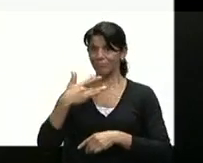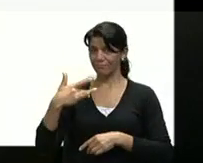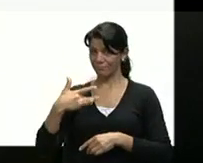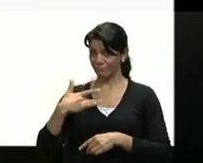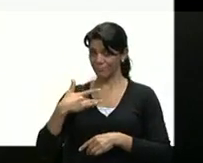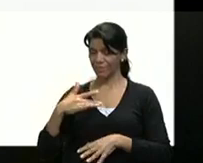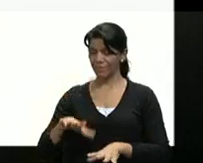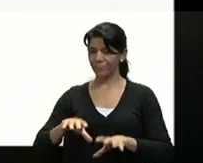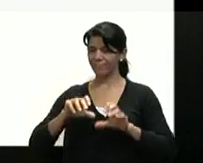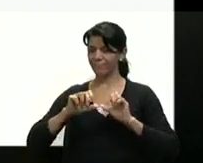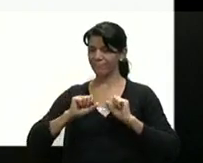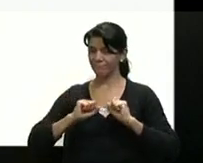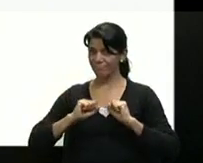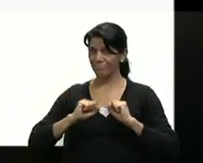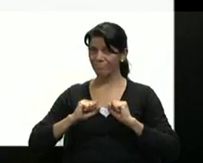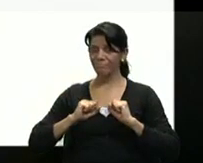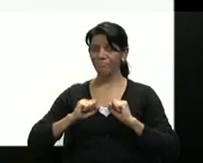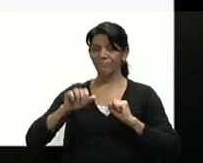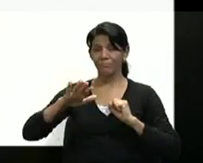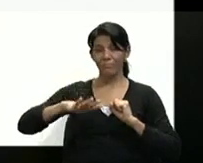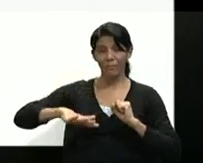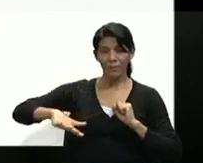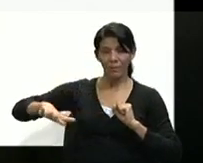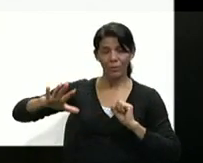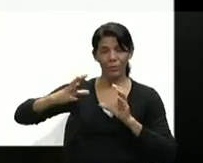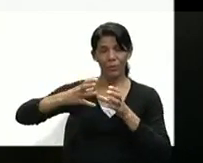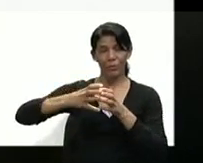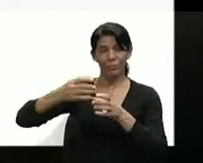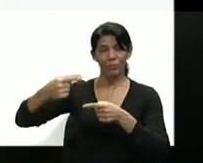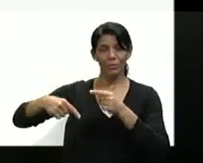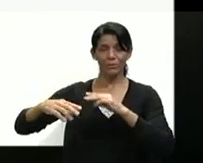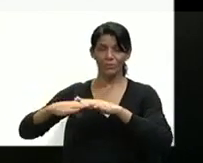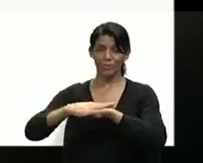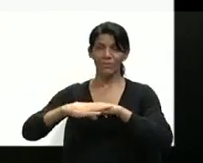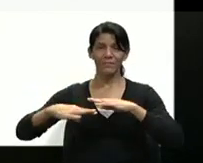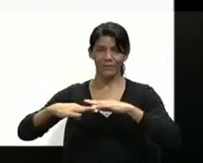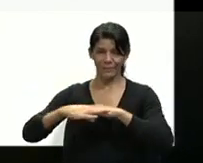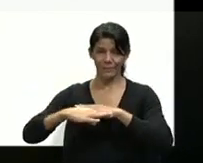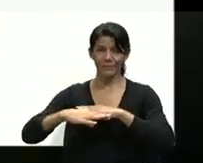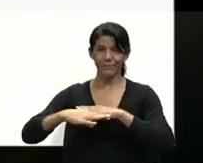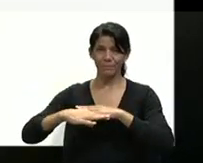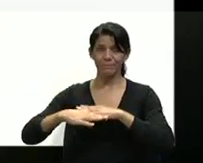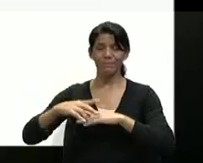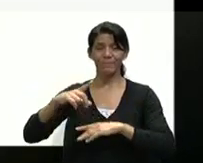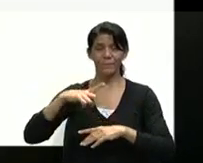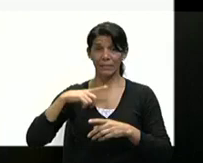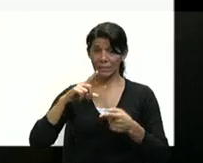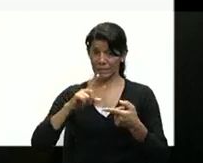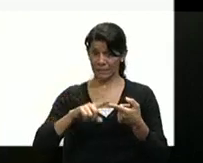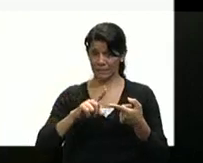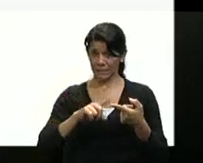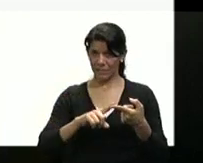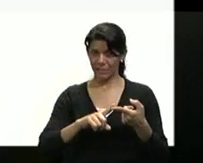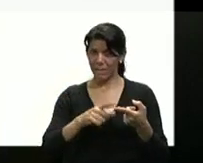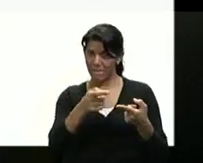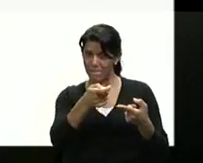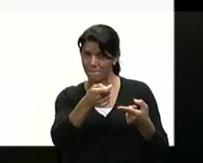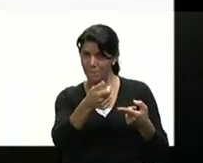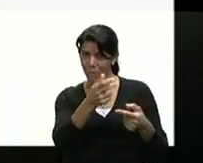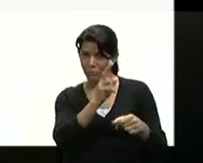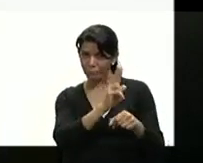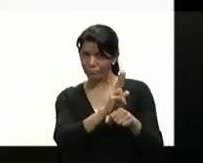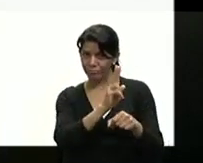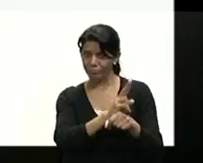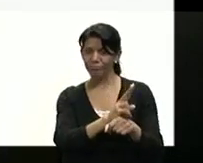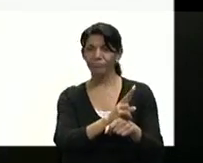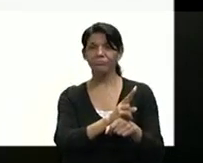são adotadas conjuntamente com as políticas de trânsito, né? Nós temos pouca